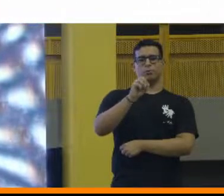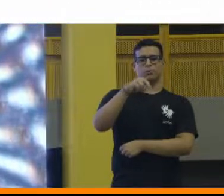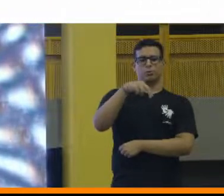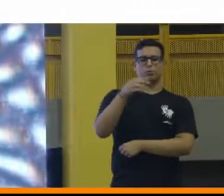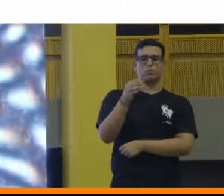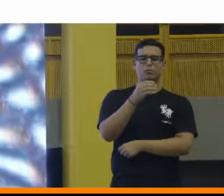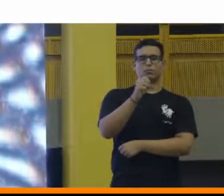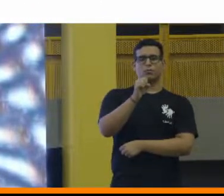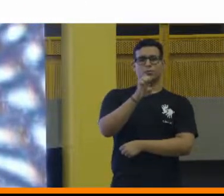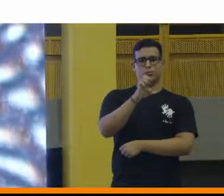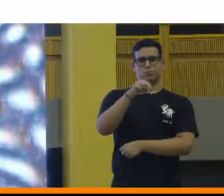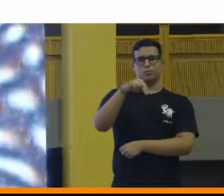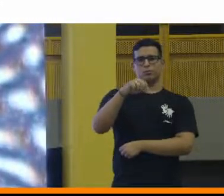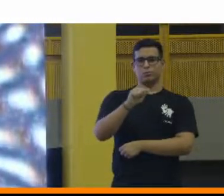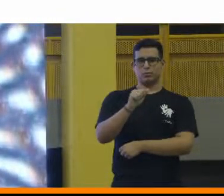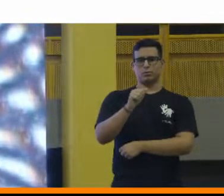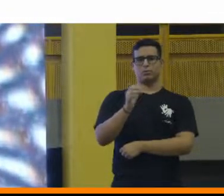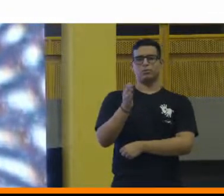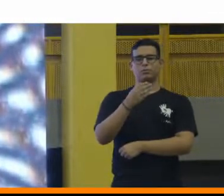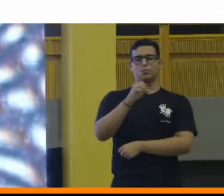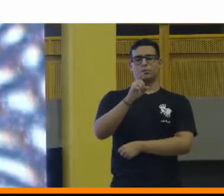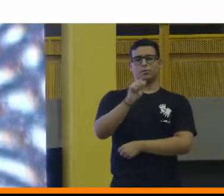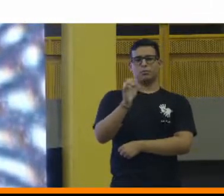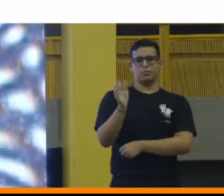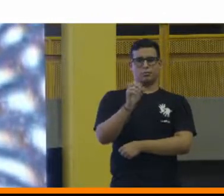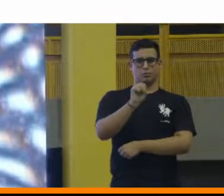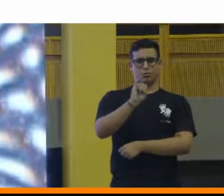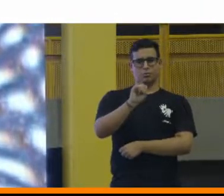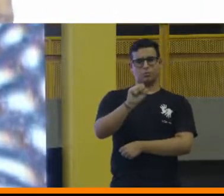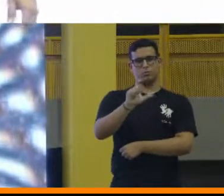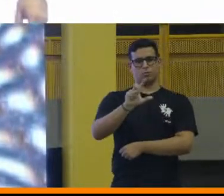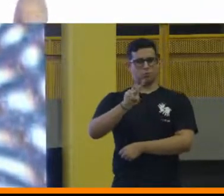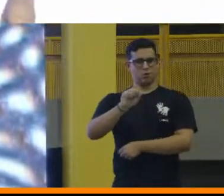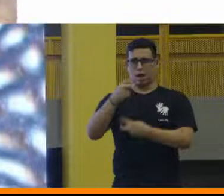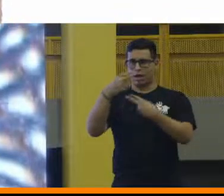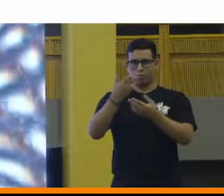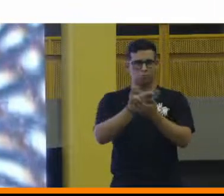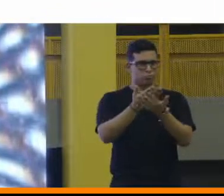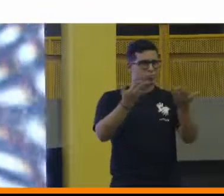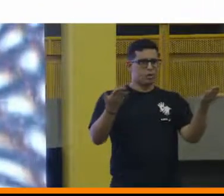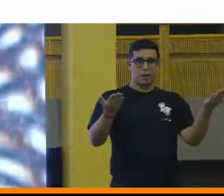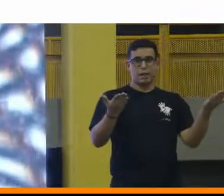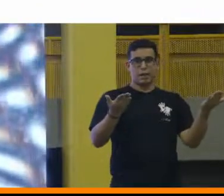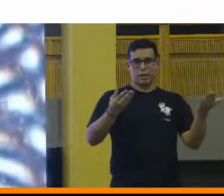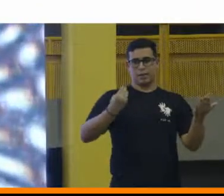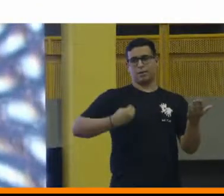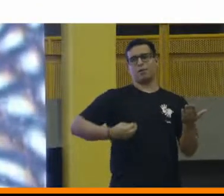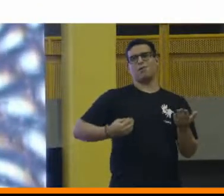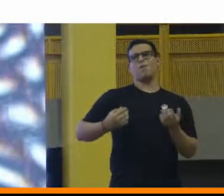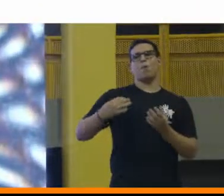somos. Um Silva que esteve presente no mundo inteiro.